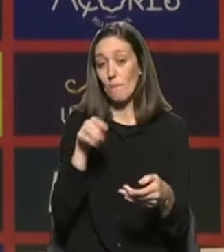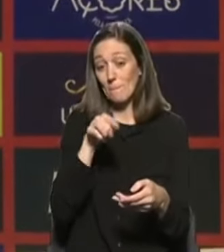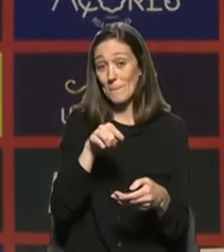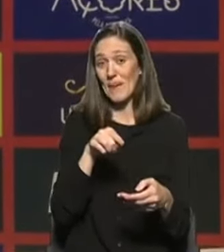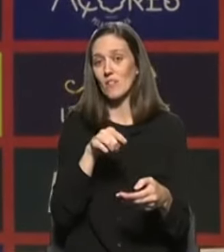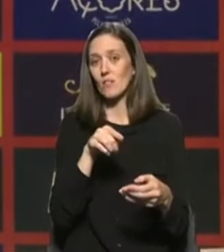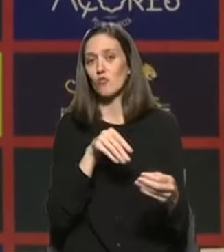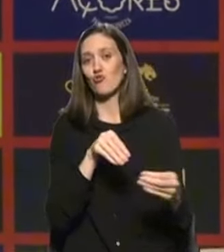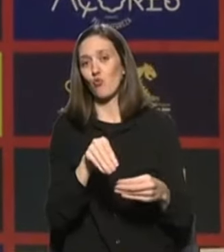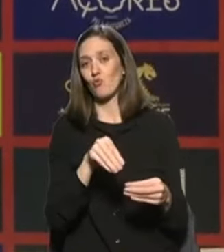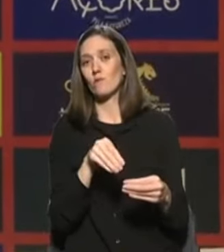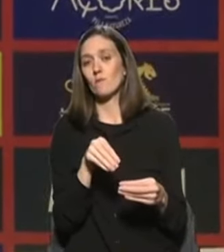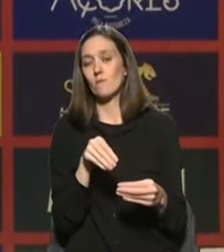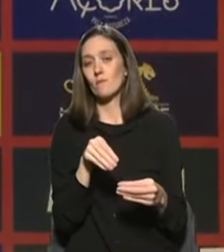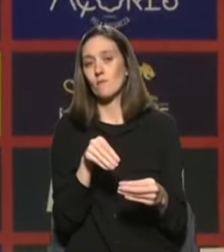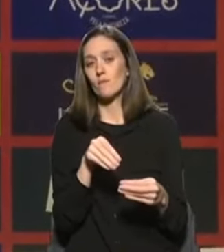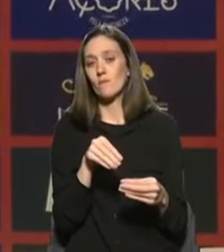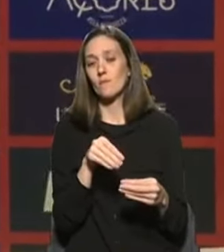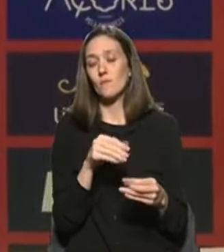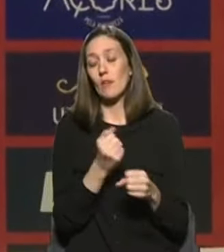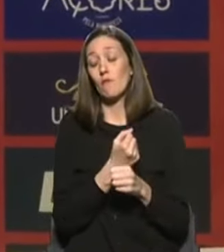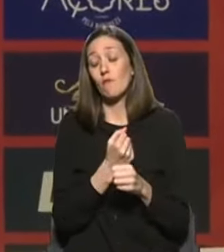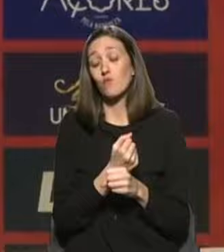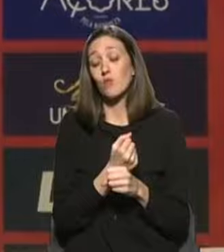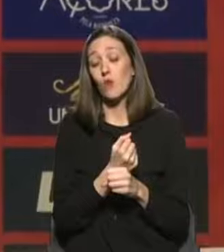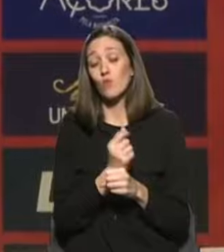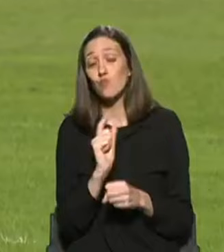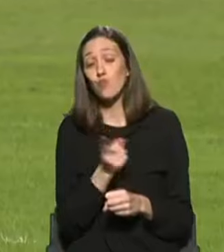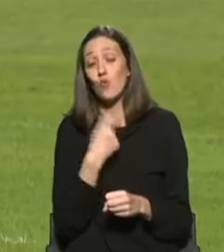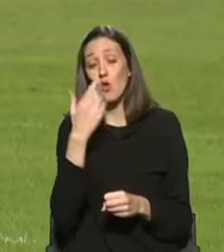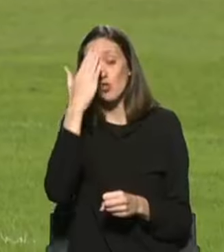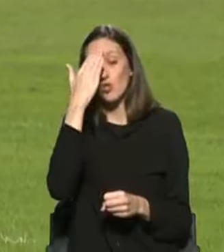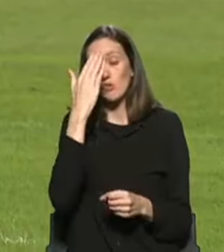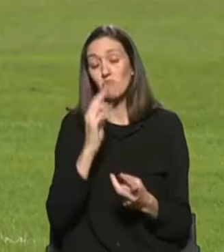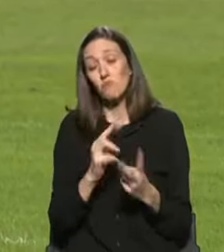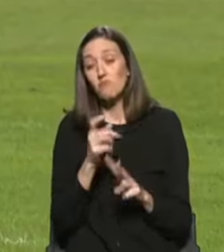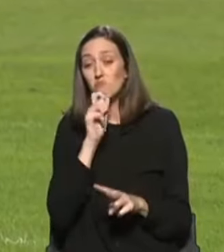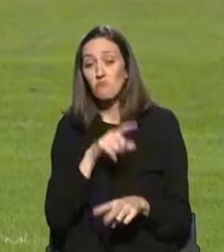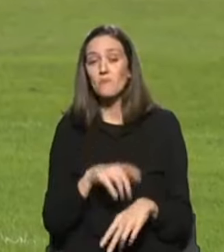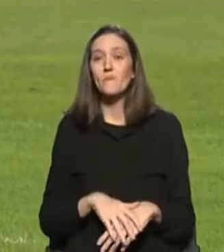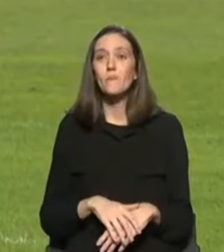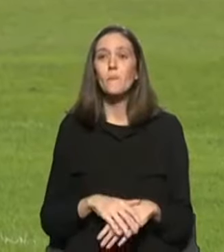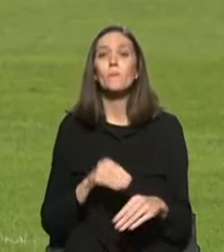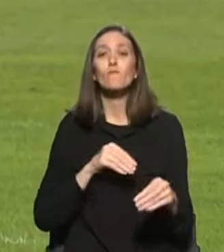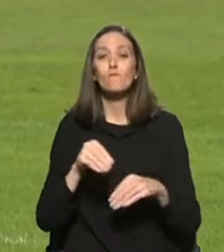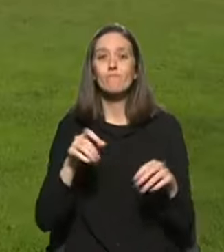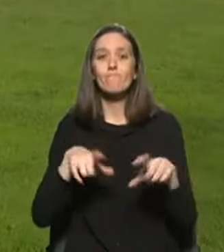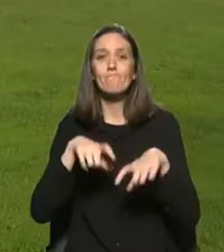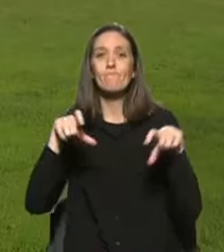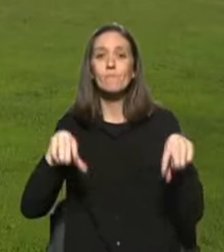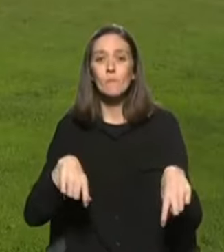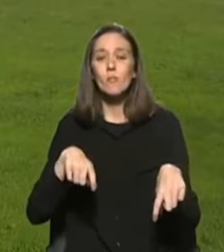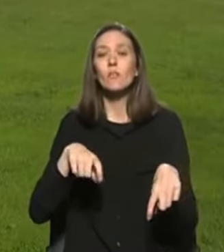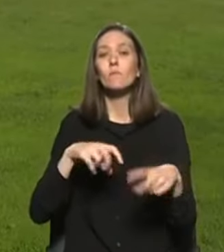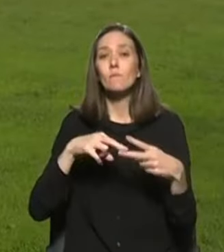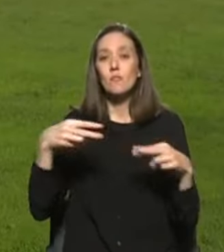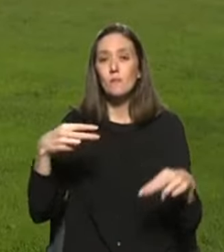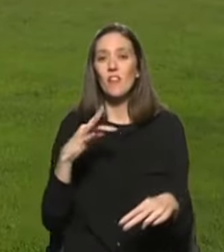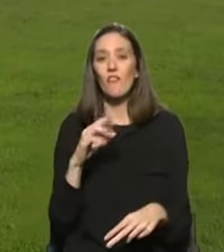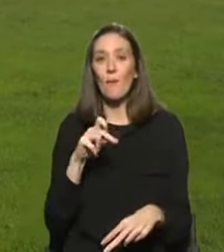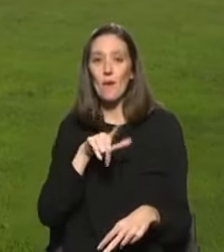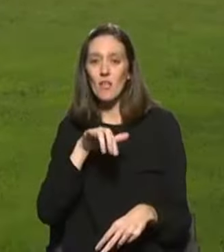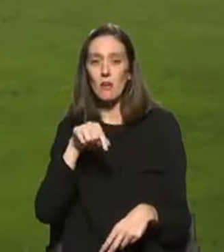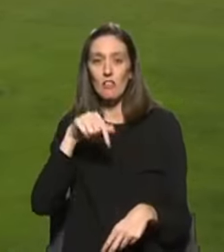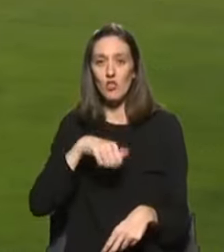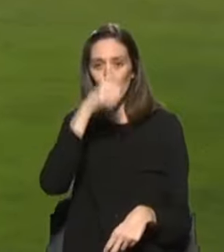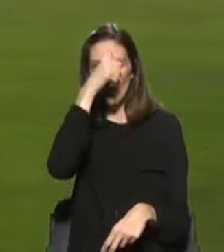função daquilo que nós achamos. E aí pode haver as tais mudanças. O jogo é no Estádio Municipal de Famalicão, neste domingo, pelas 15